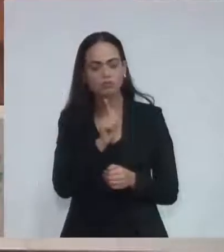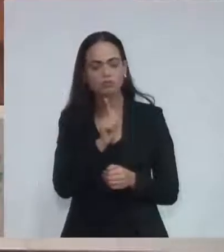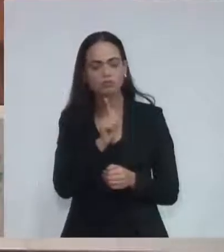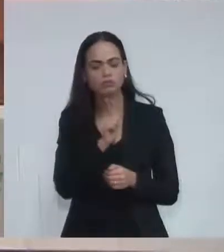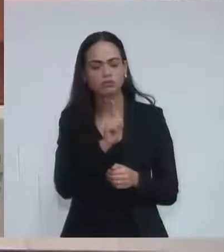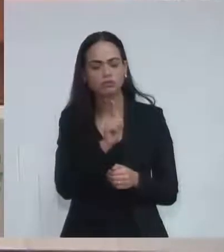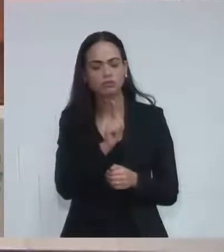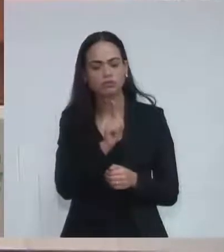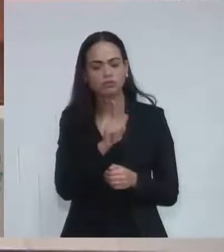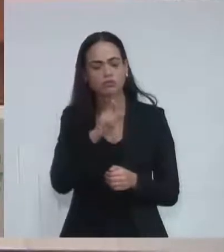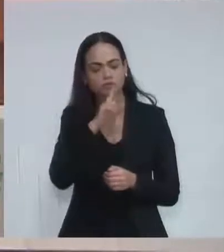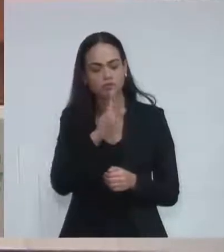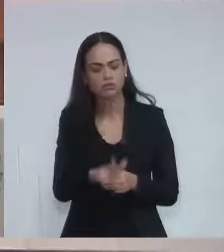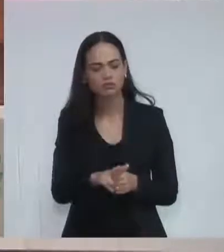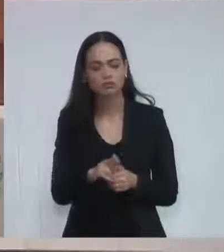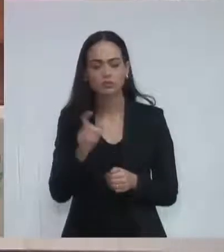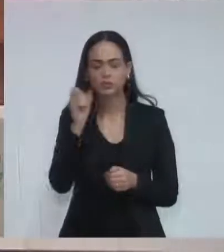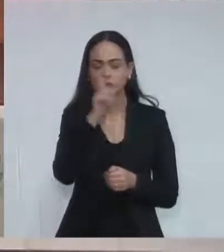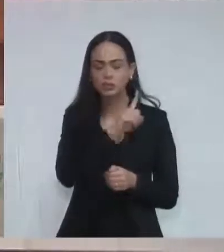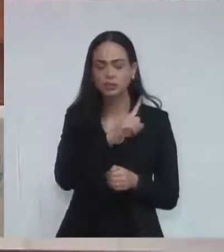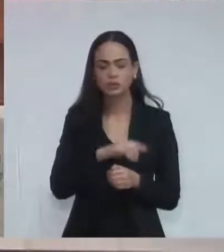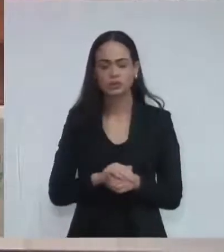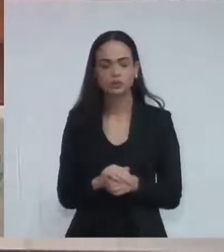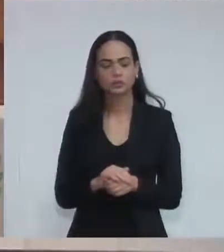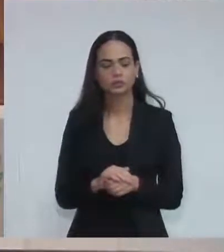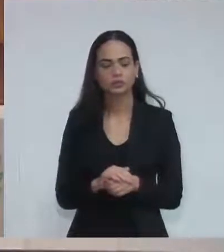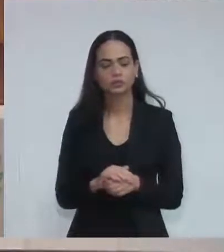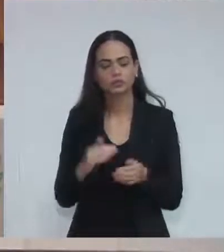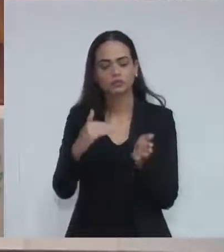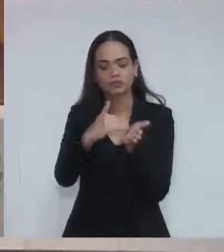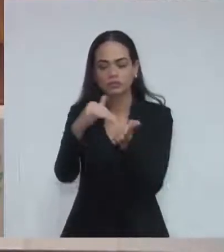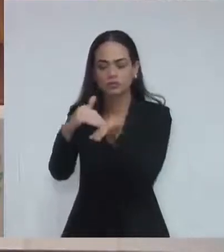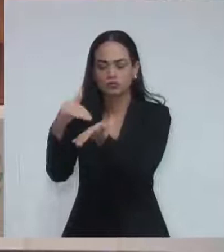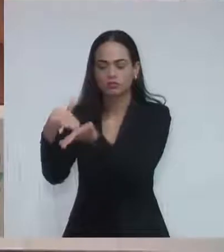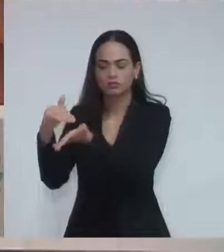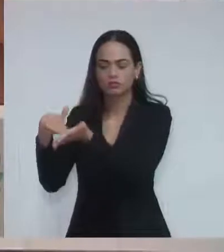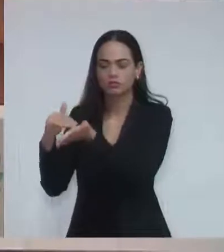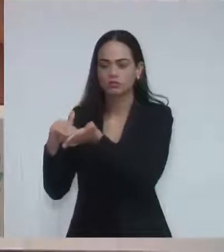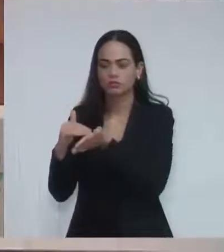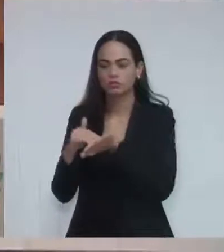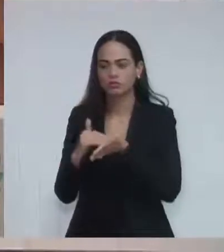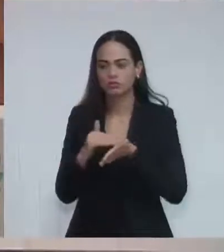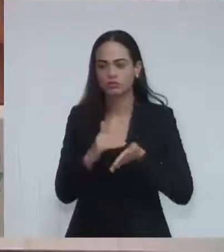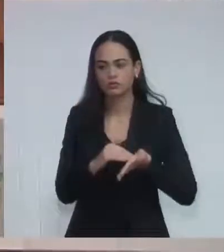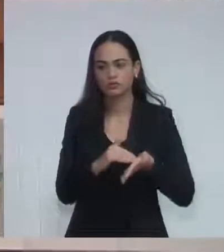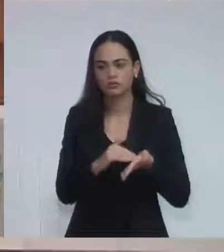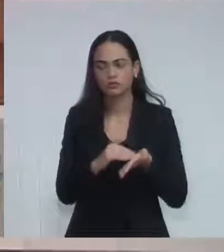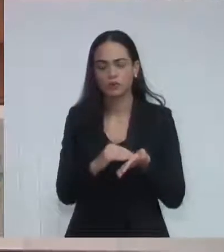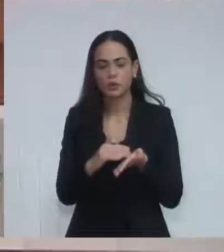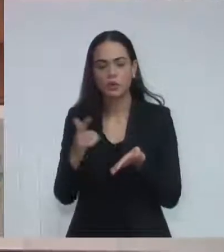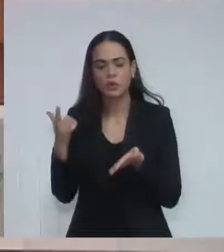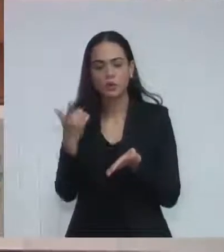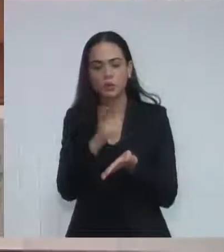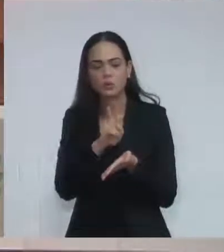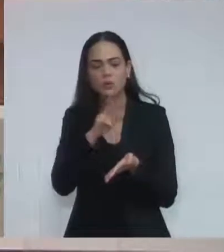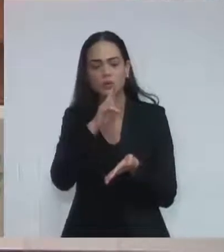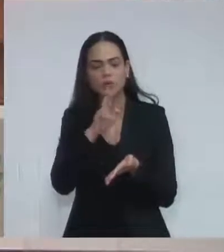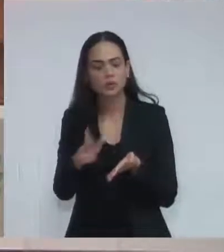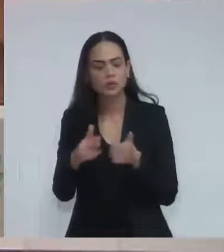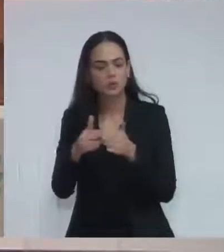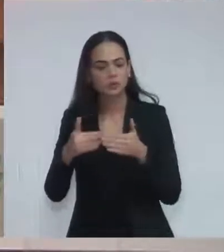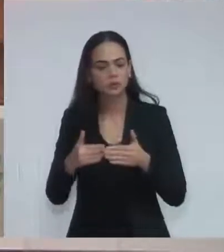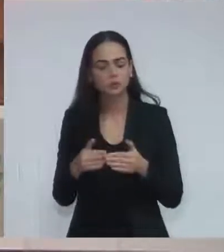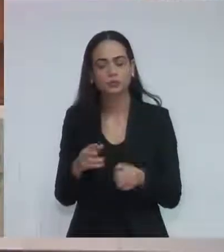os quais demandariam a disposição de funcionários de várias secretarias para total e ampla efetivação. Um exemplo